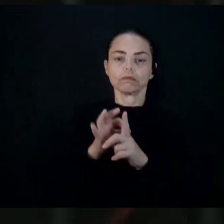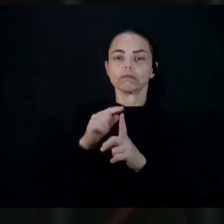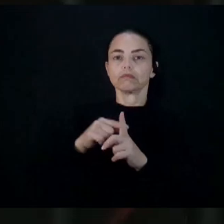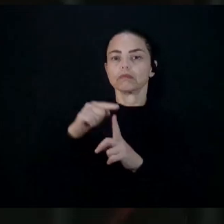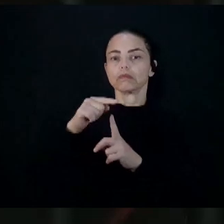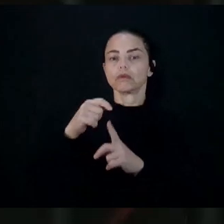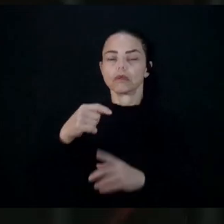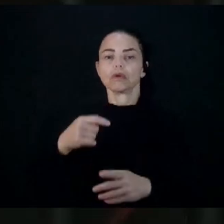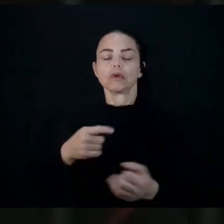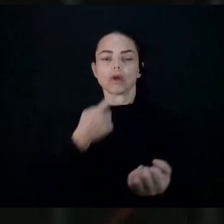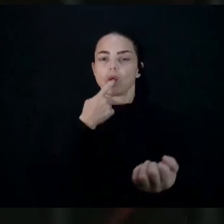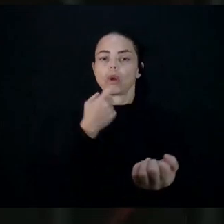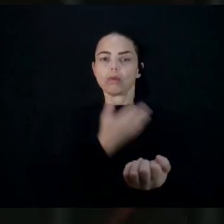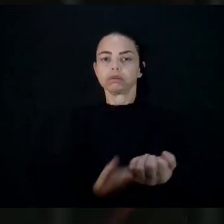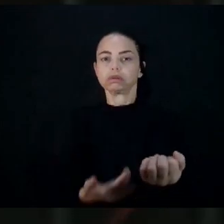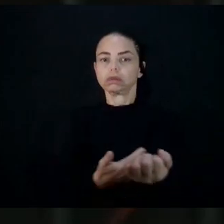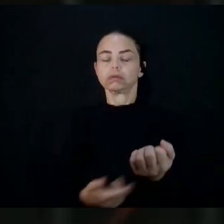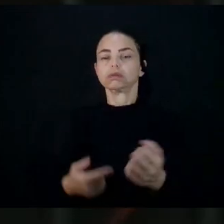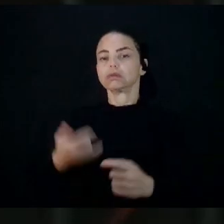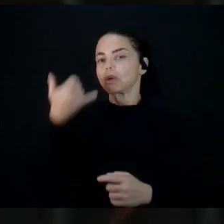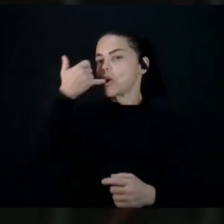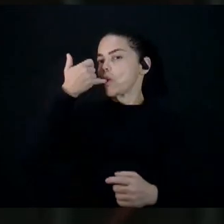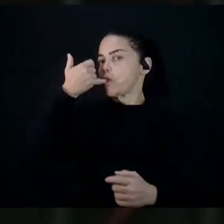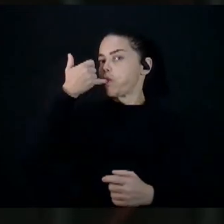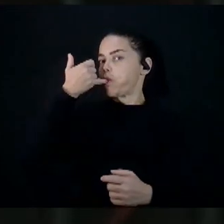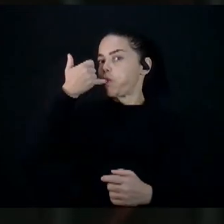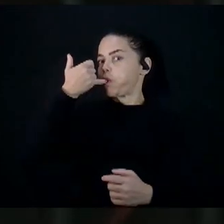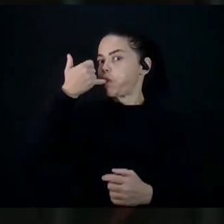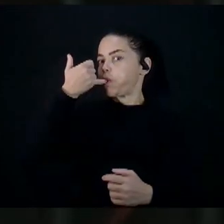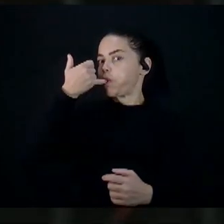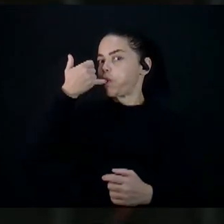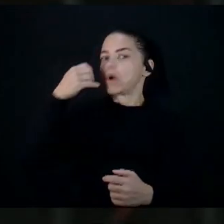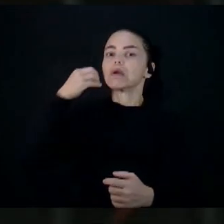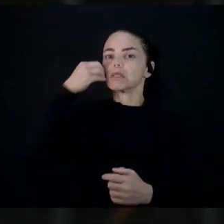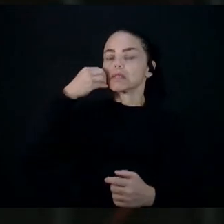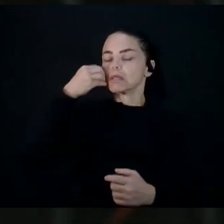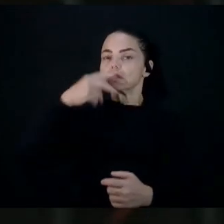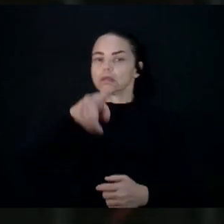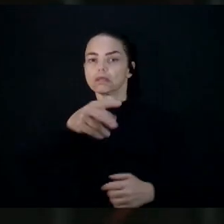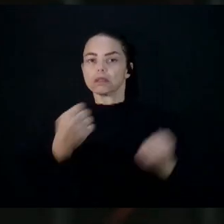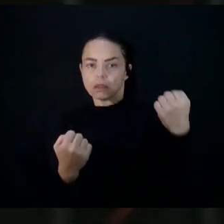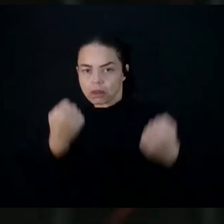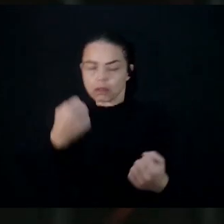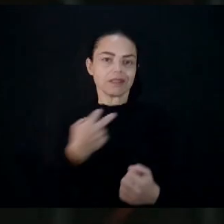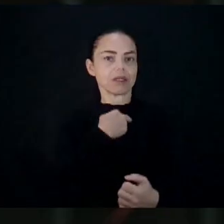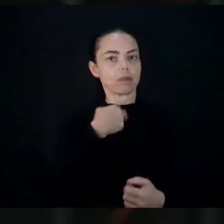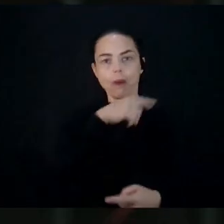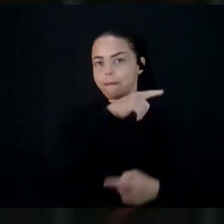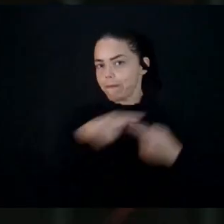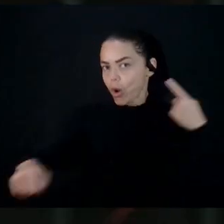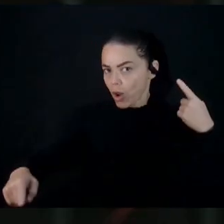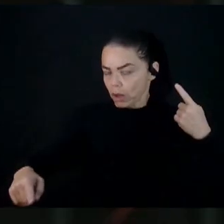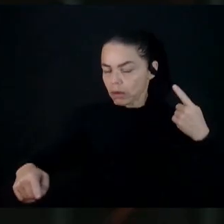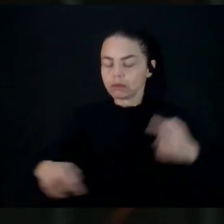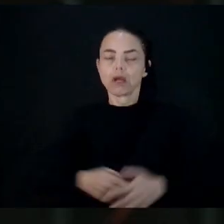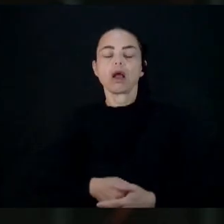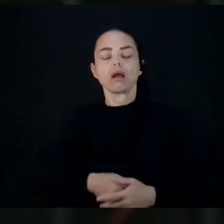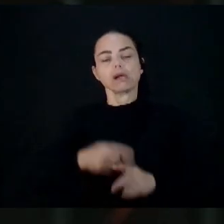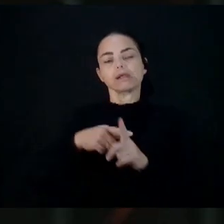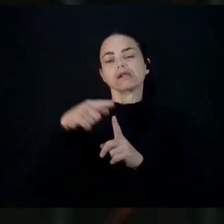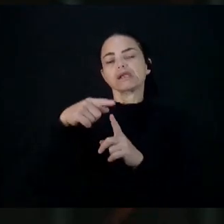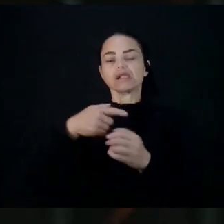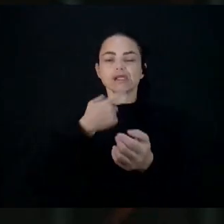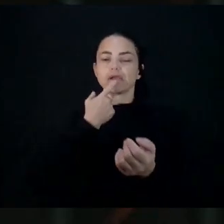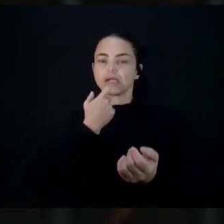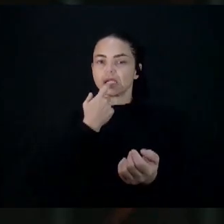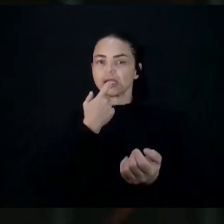está dirigindo. Não pode, né? Fim, é isso. Então, não tem esse negócio, mas quanto pode? Não, não pode. Né?